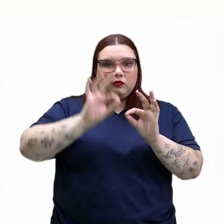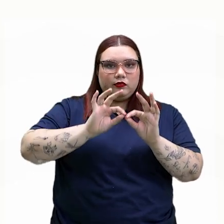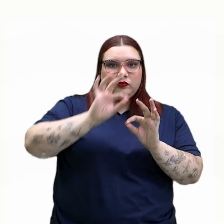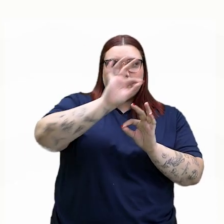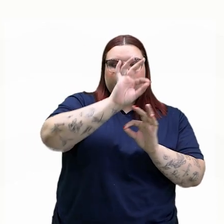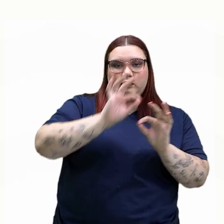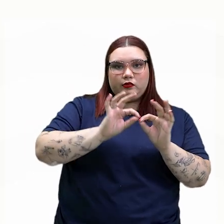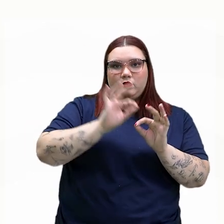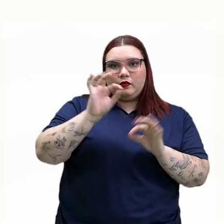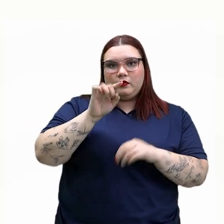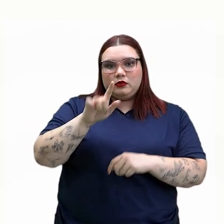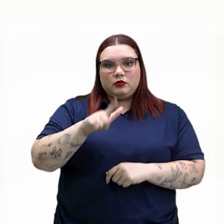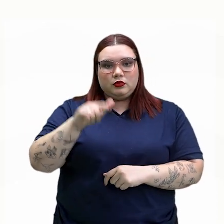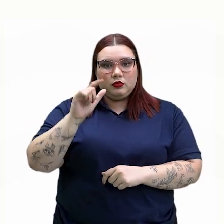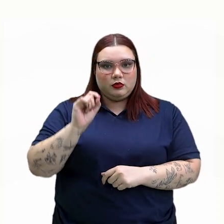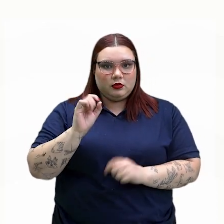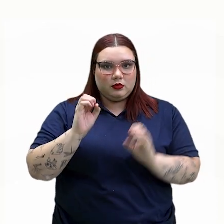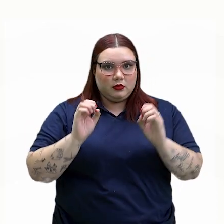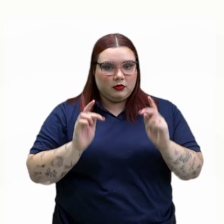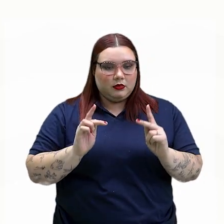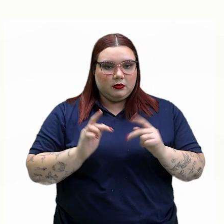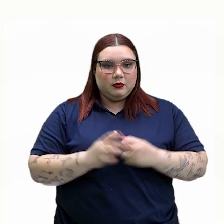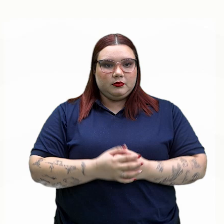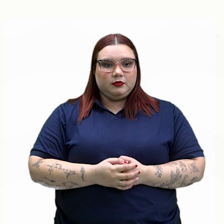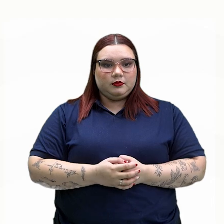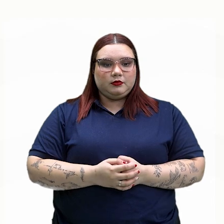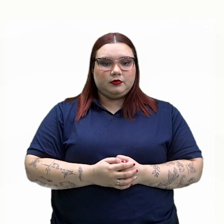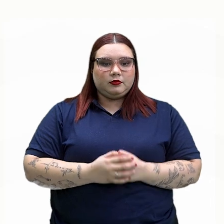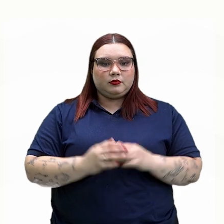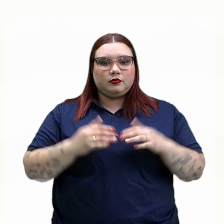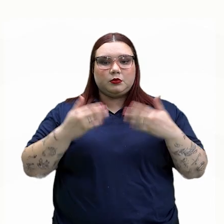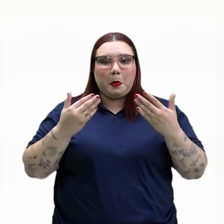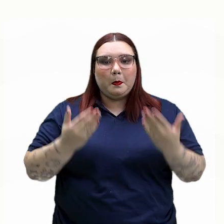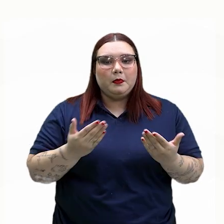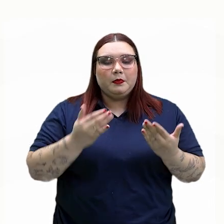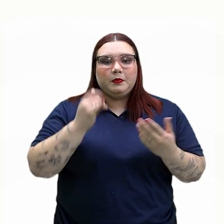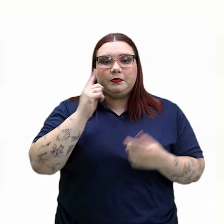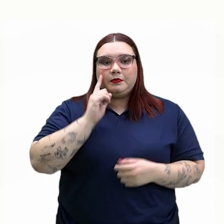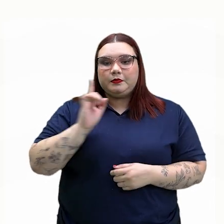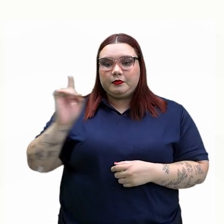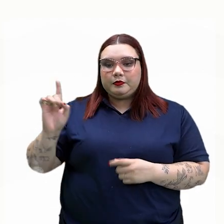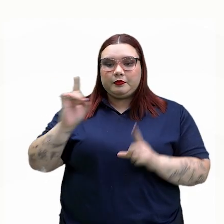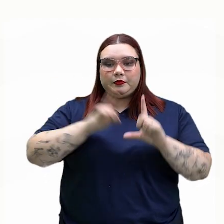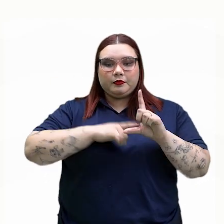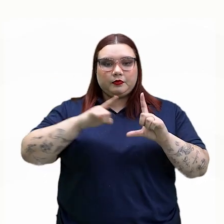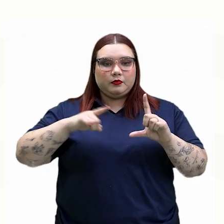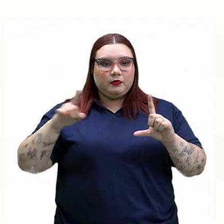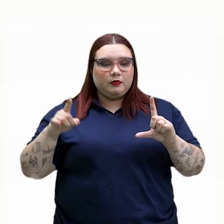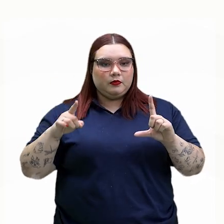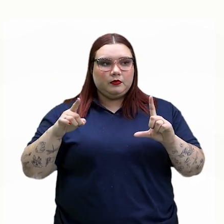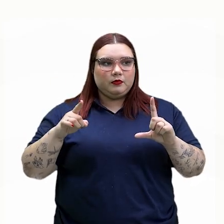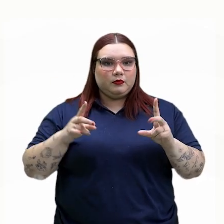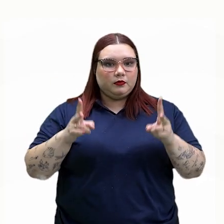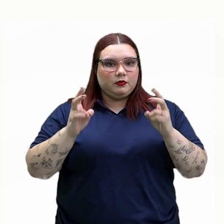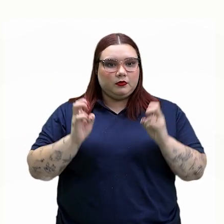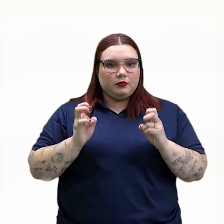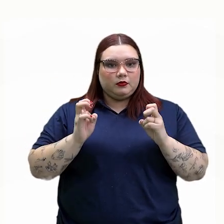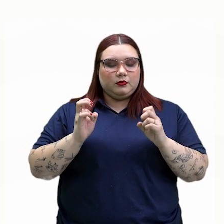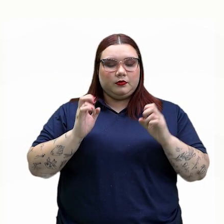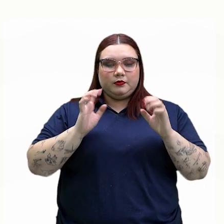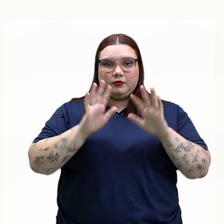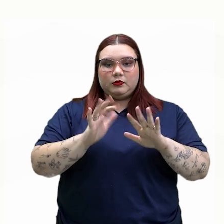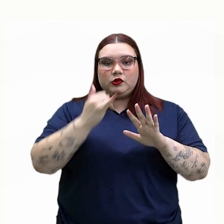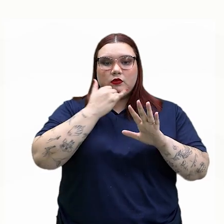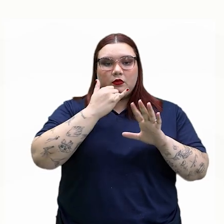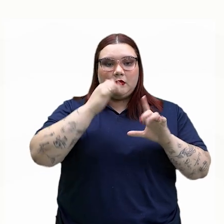você marcou para cada setor. Então, aqui nós temos esse gráfico, ó. Nós temos esses